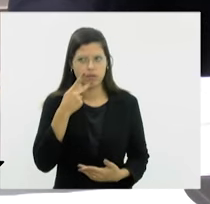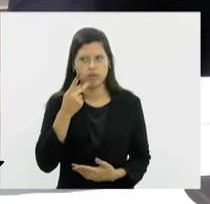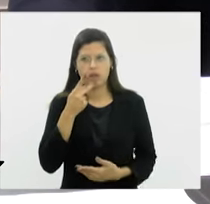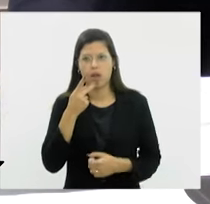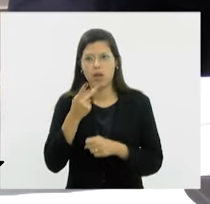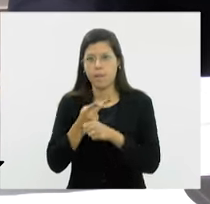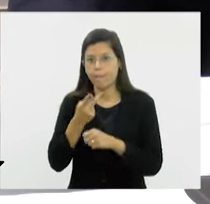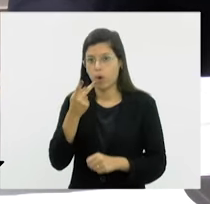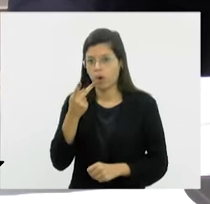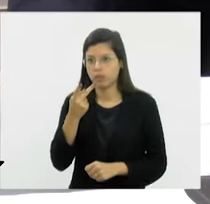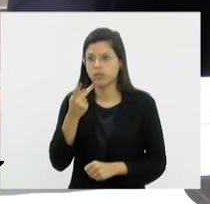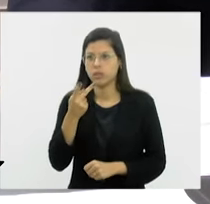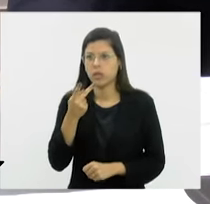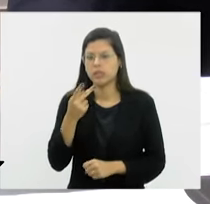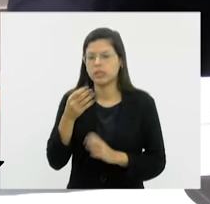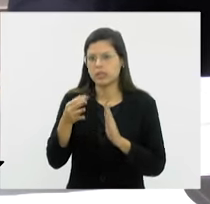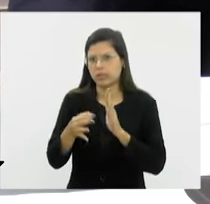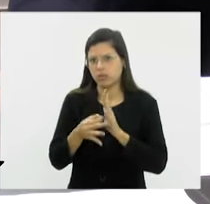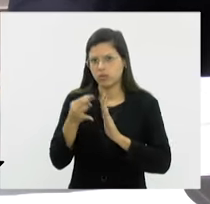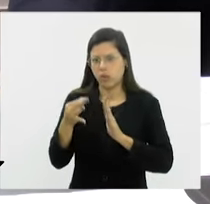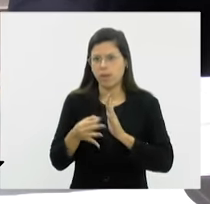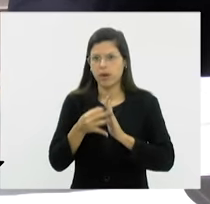é, do seu parecer